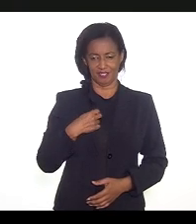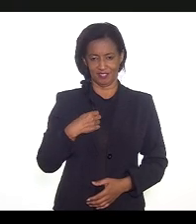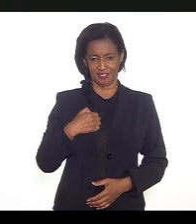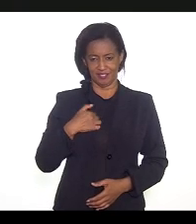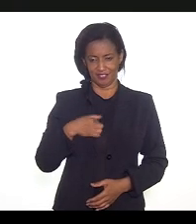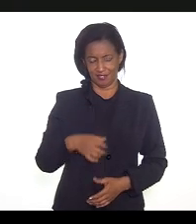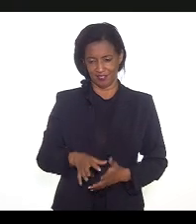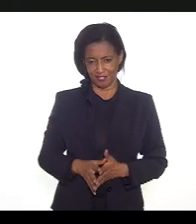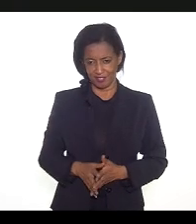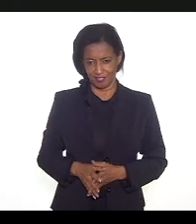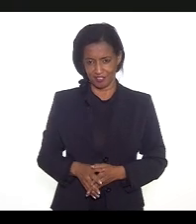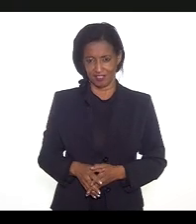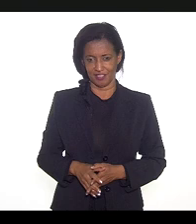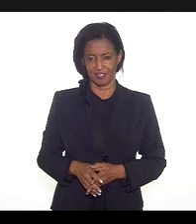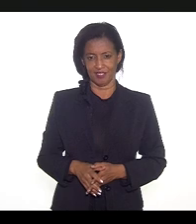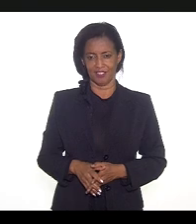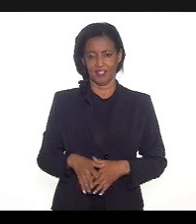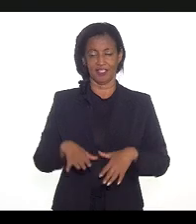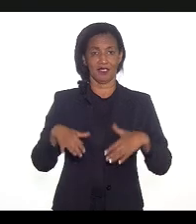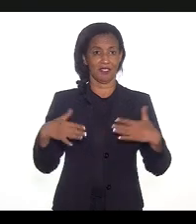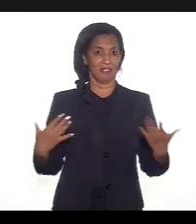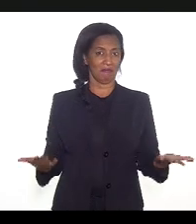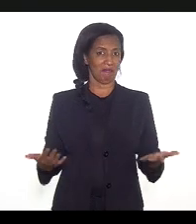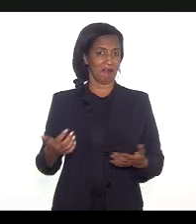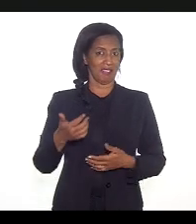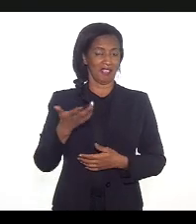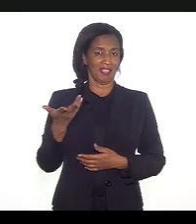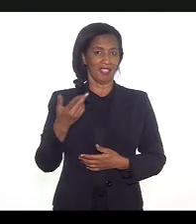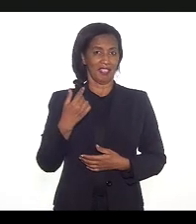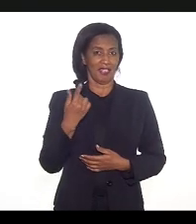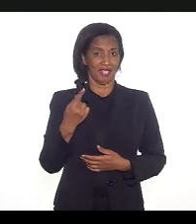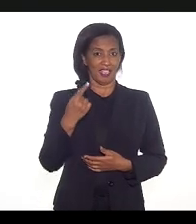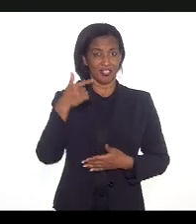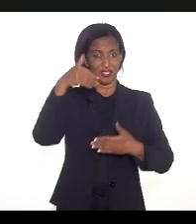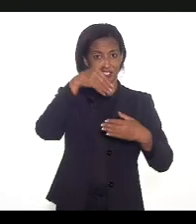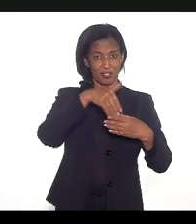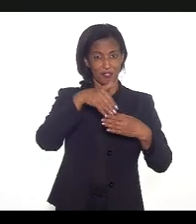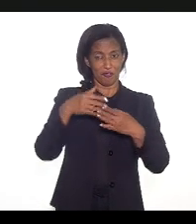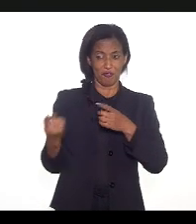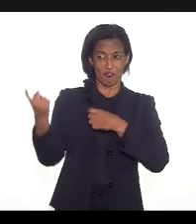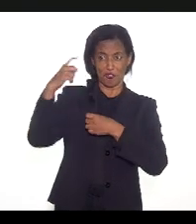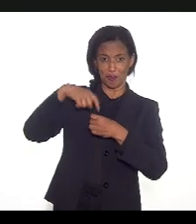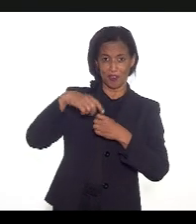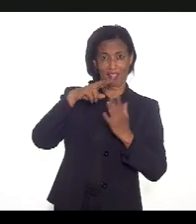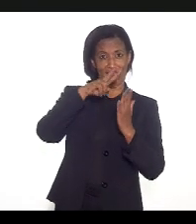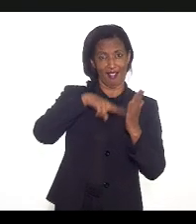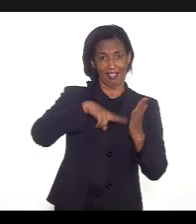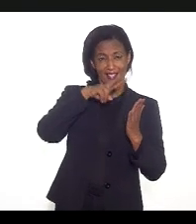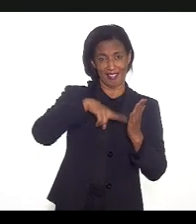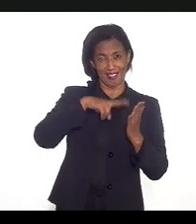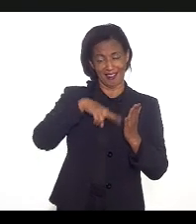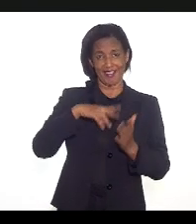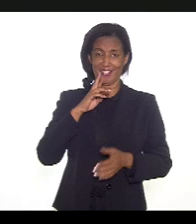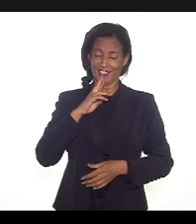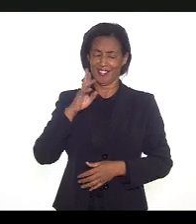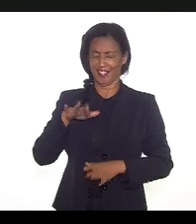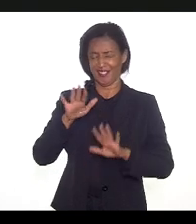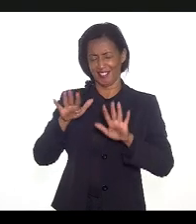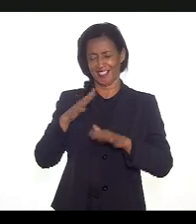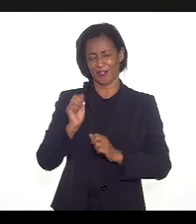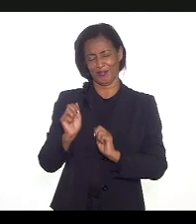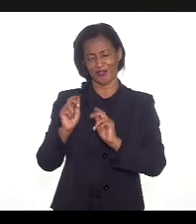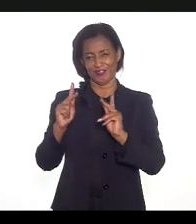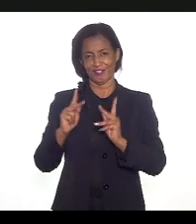mas pode vir 15 vezes, mas cada um a gente tem que voltar a ler. Né? Ok, senhor presidente. Tem razão.